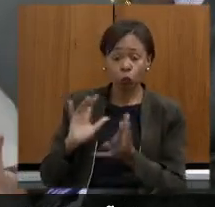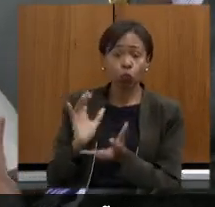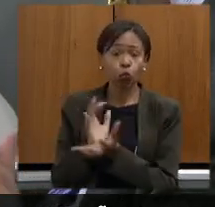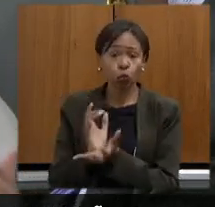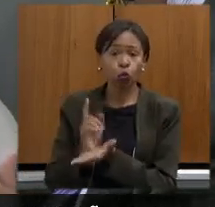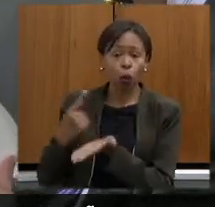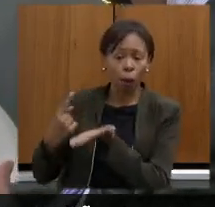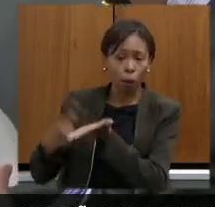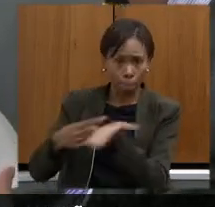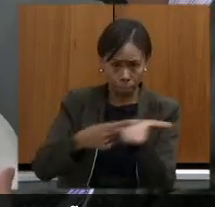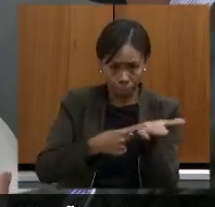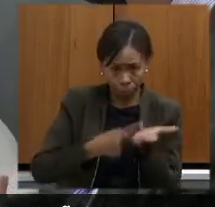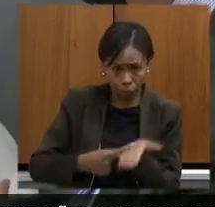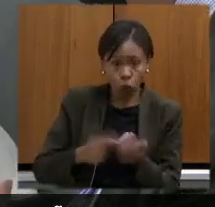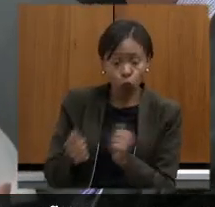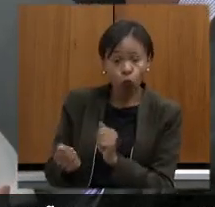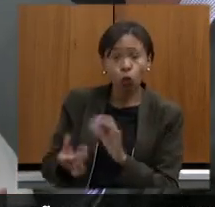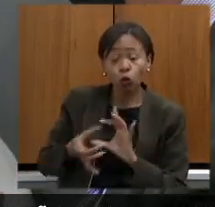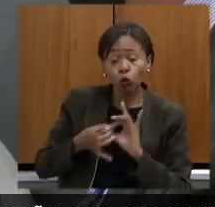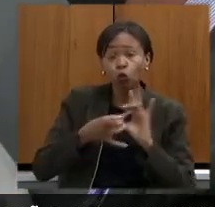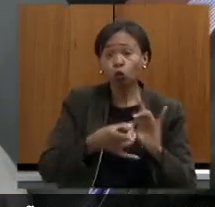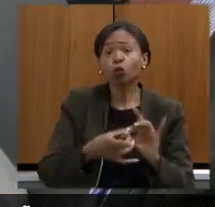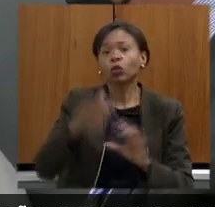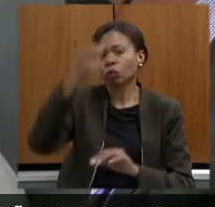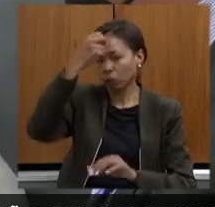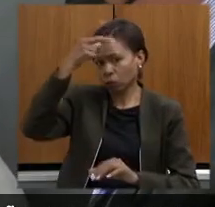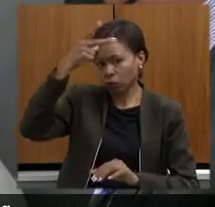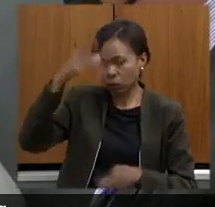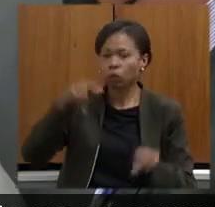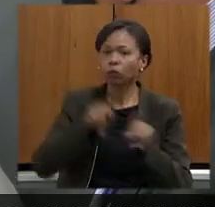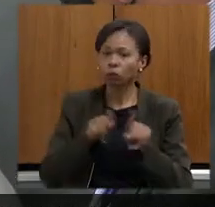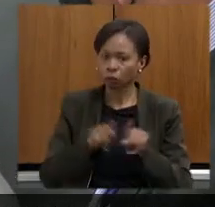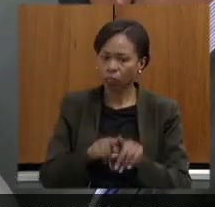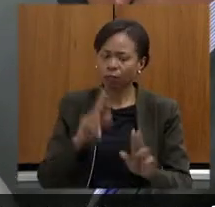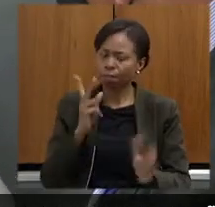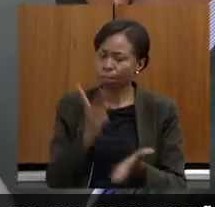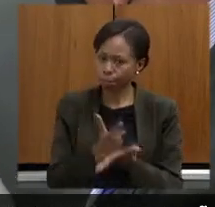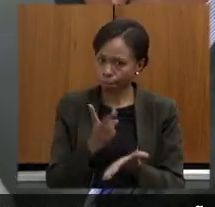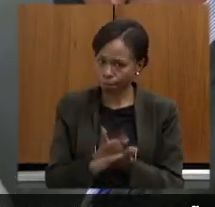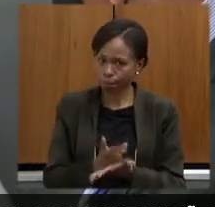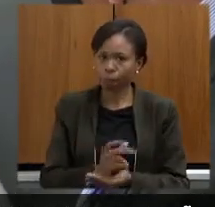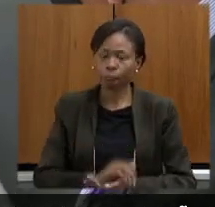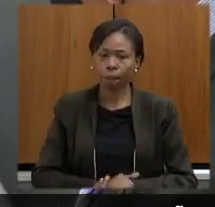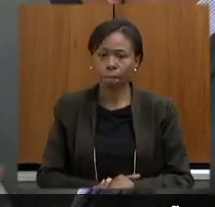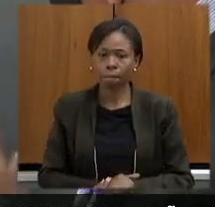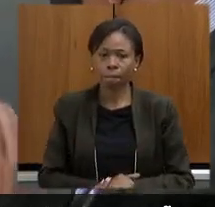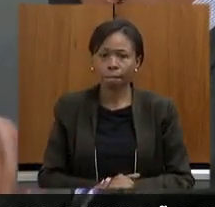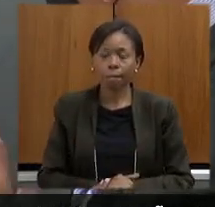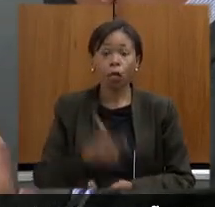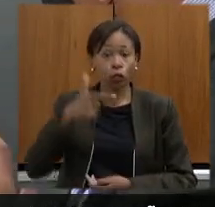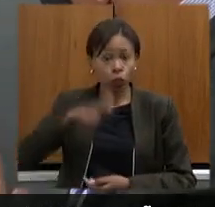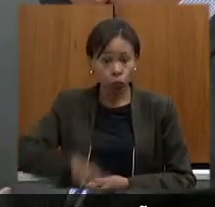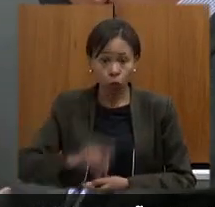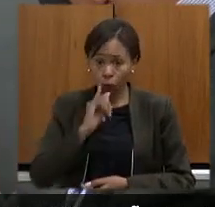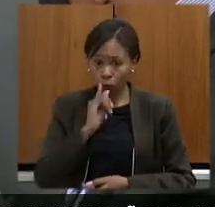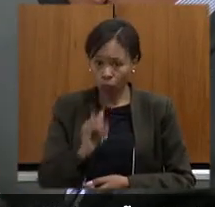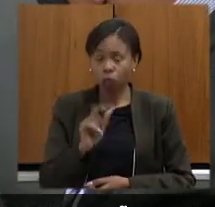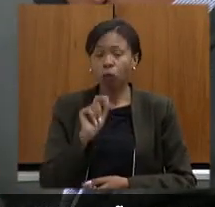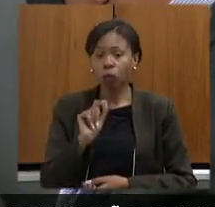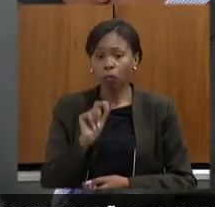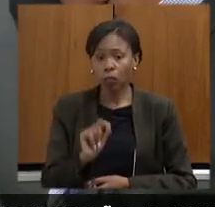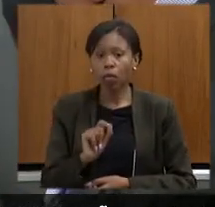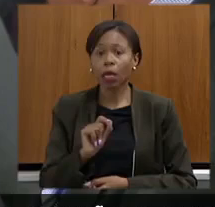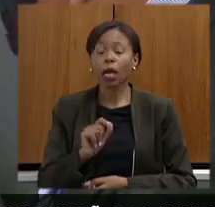junto com os municípios escuta os municípios têm sido permanente é reforçando mais uma vez a